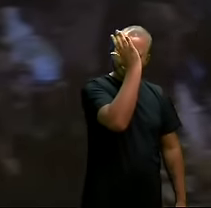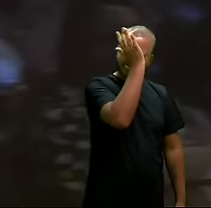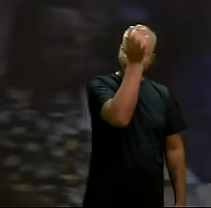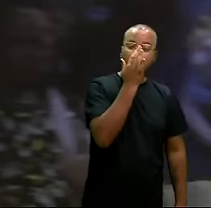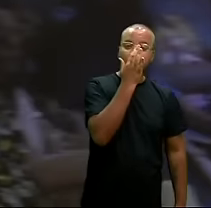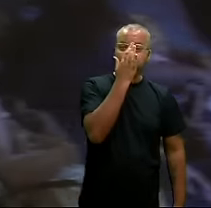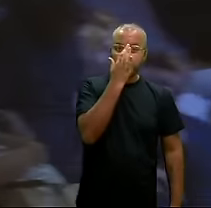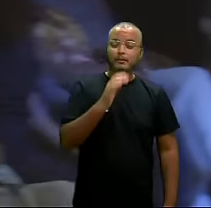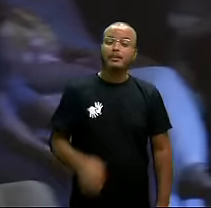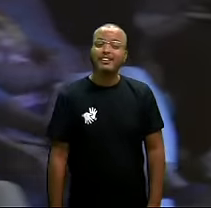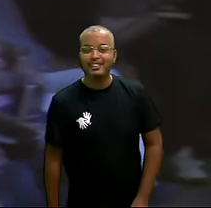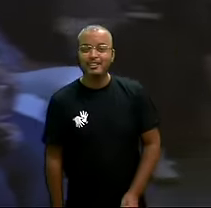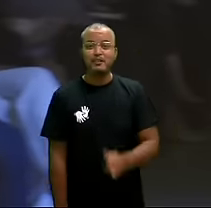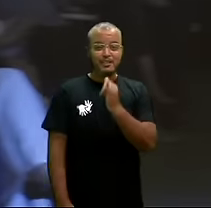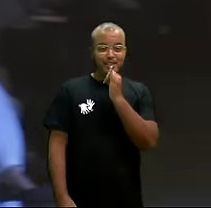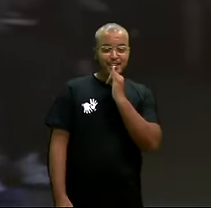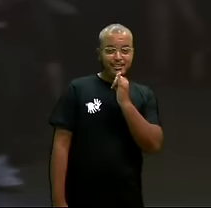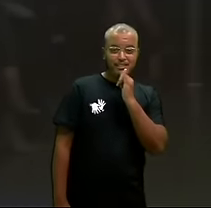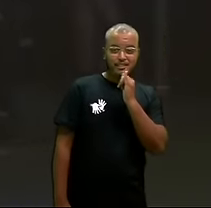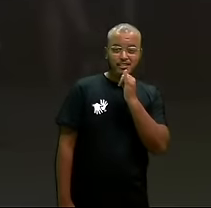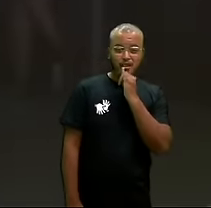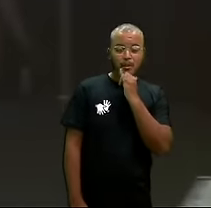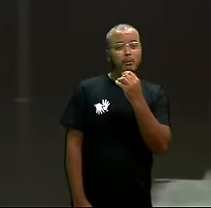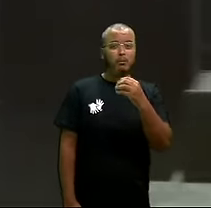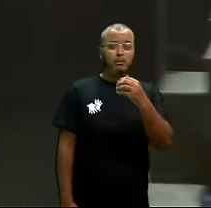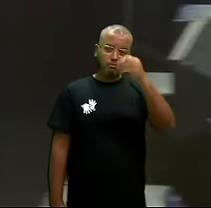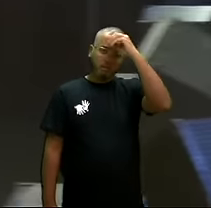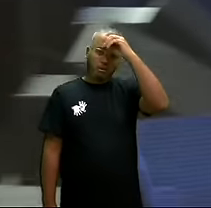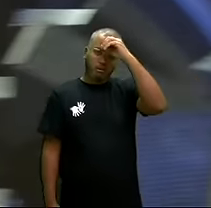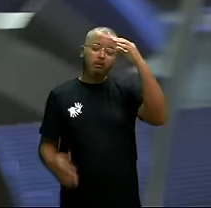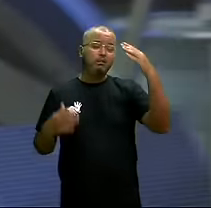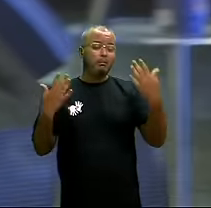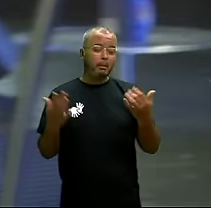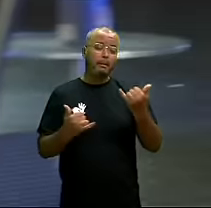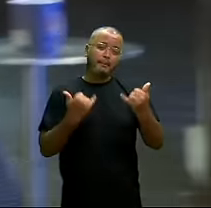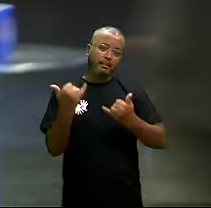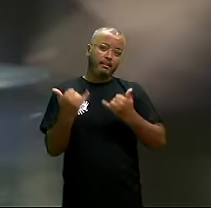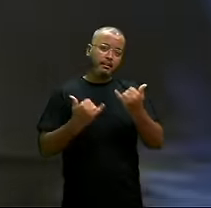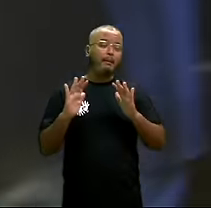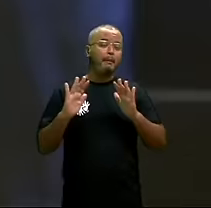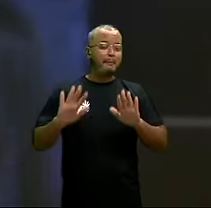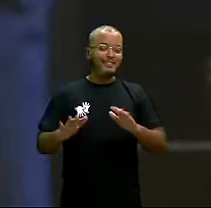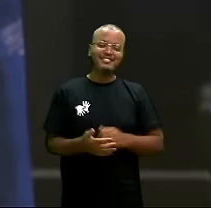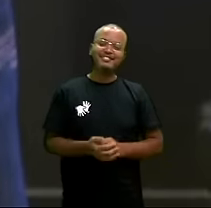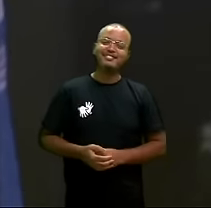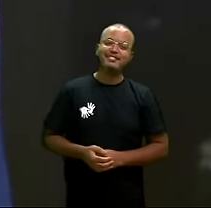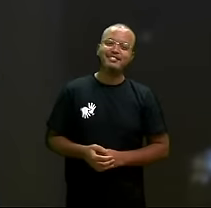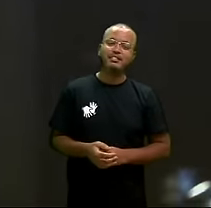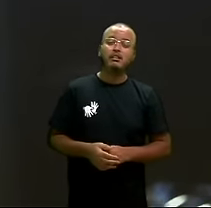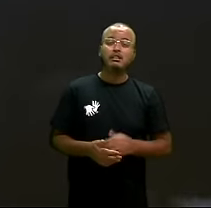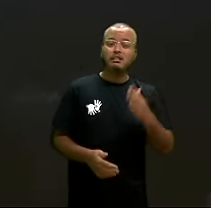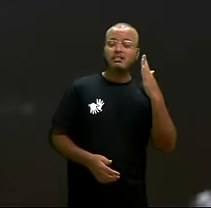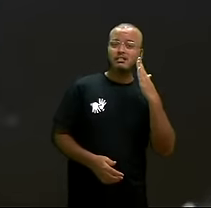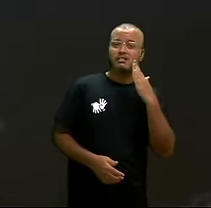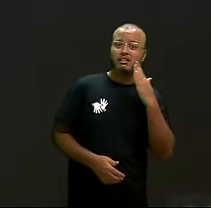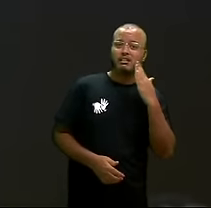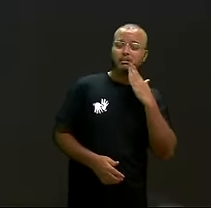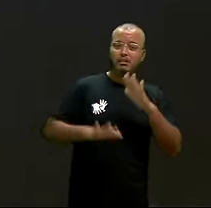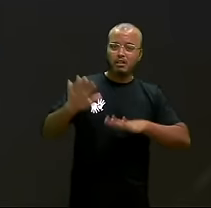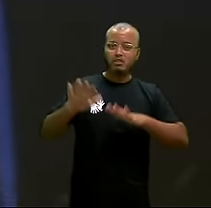Falei, usei um exemplo bobo, brincadeira, mas que para nós. Sabe aquela notícia da enfermidade? Essa